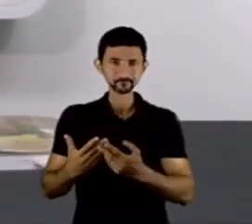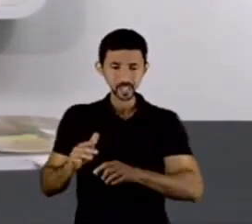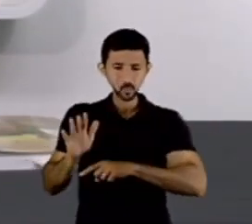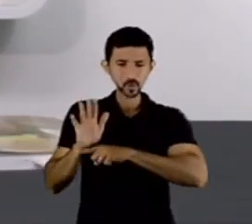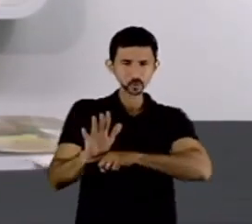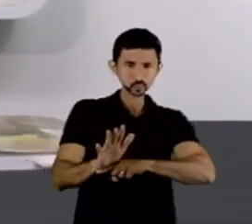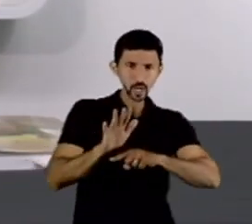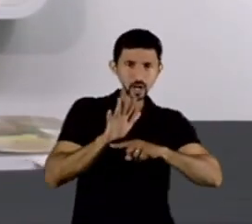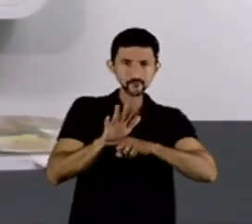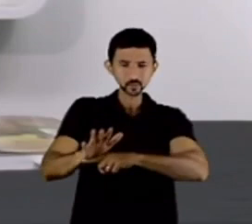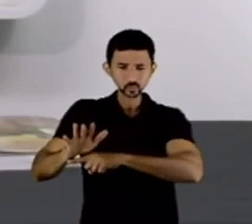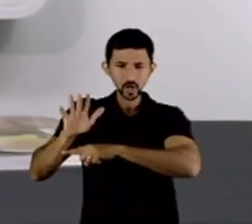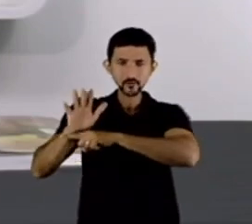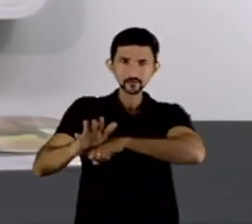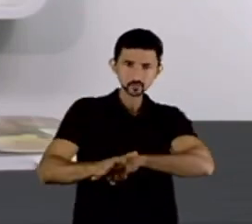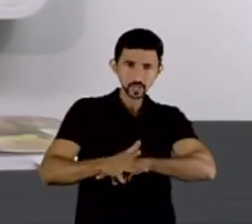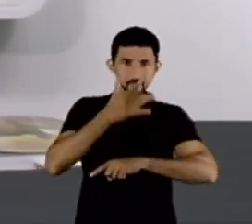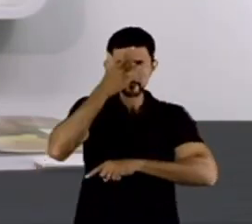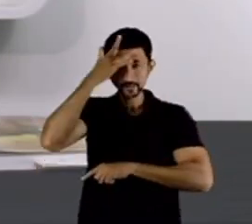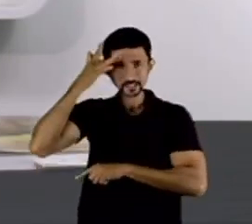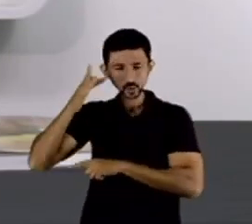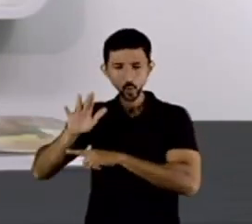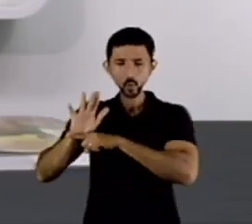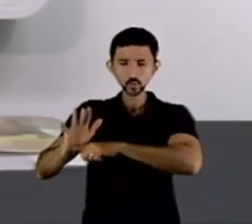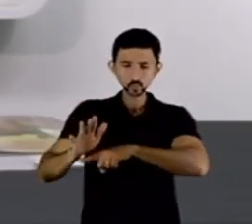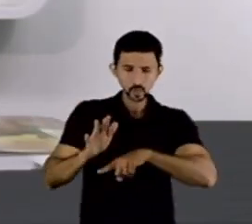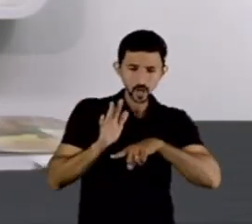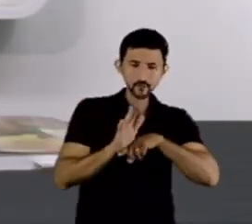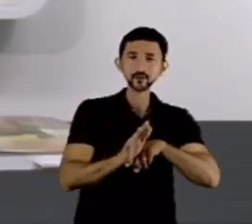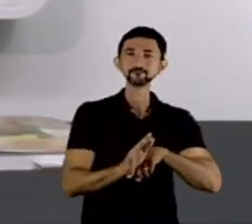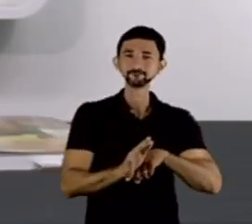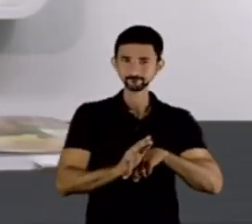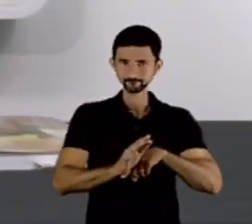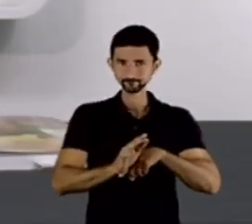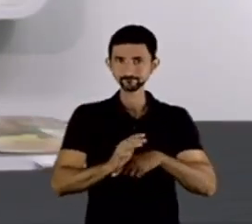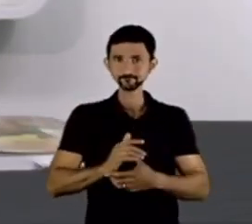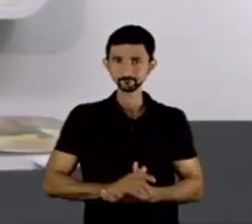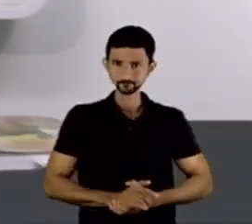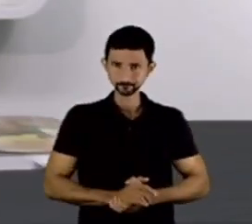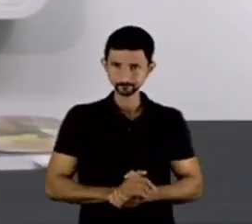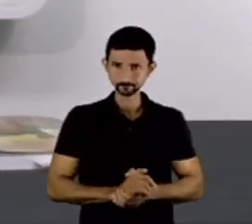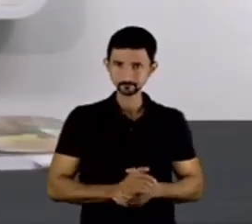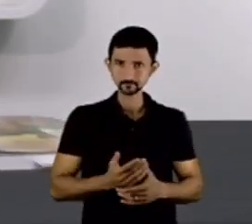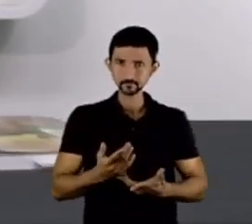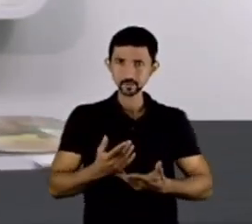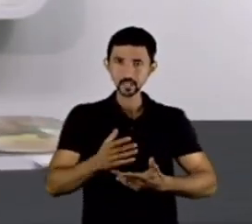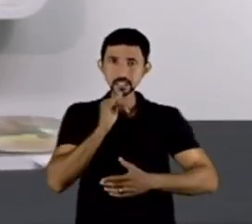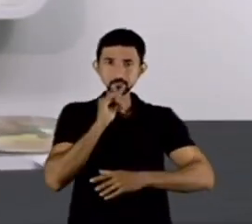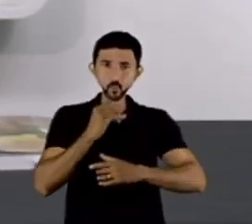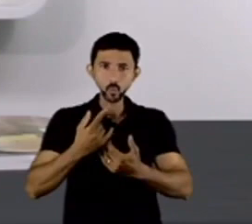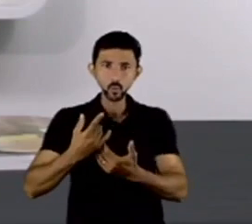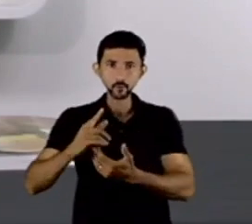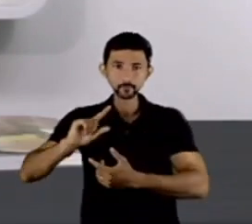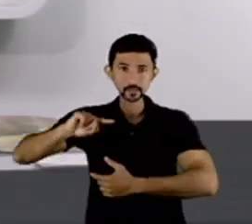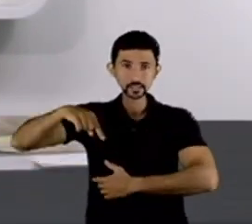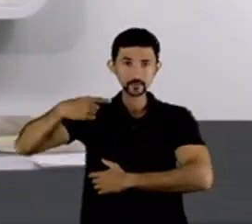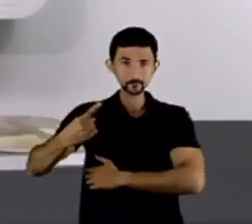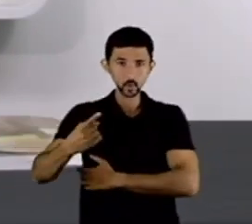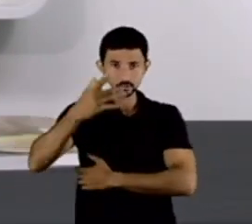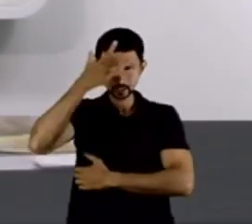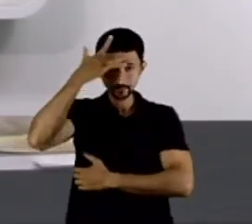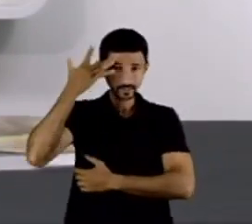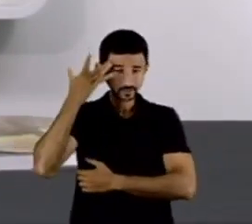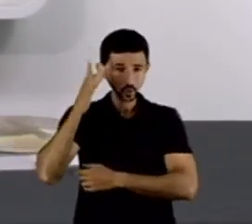ajudavam esses agregados, esses trabalhadores, esses afilhados, porque depois as